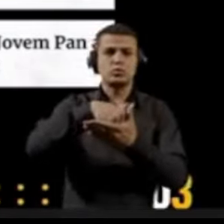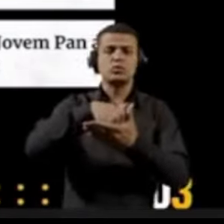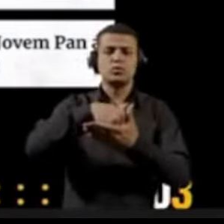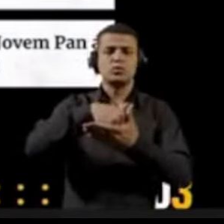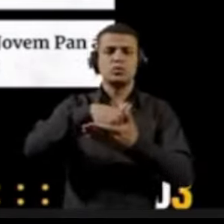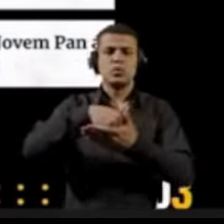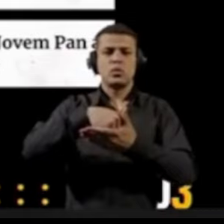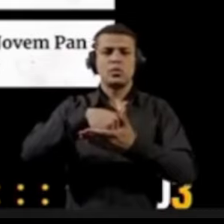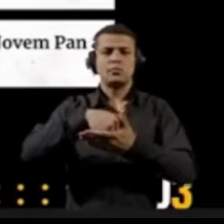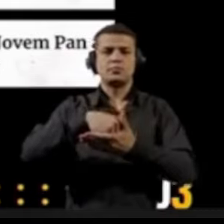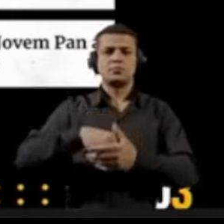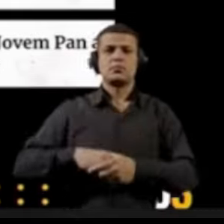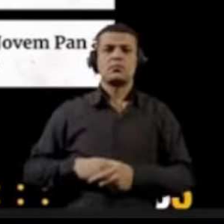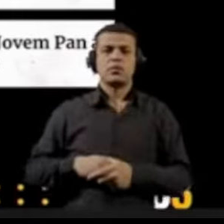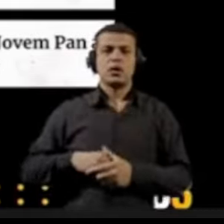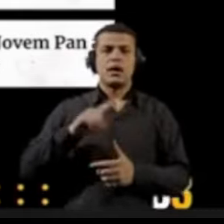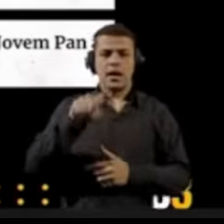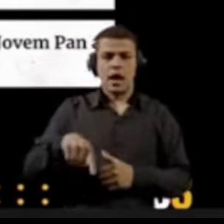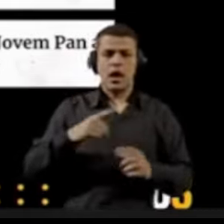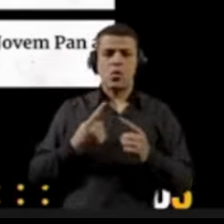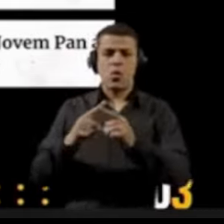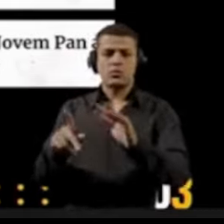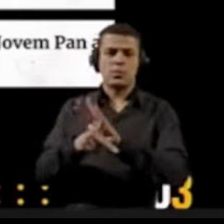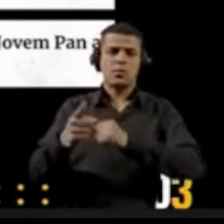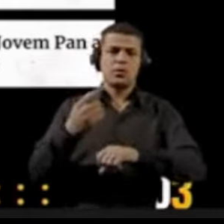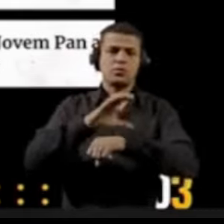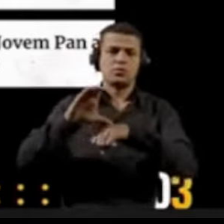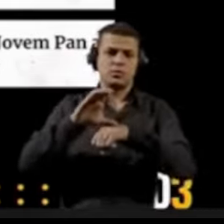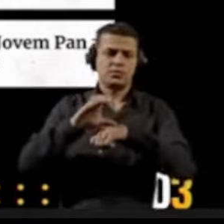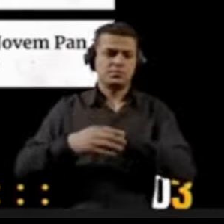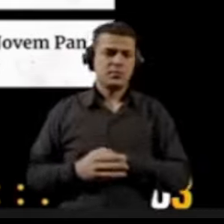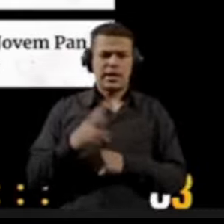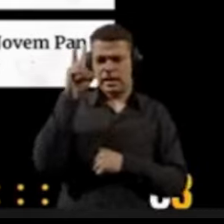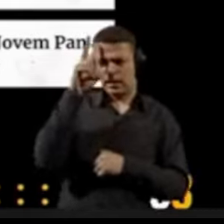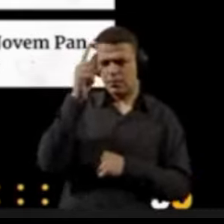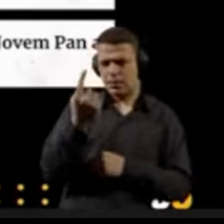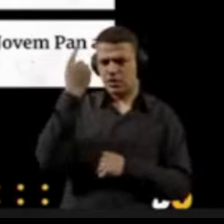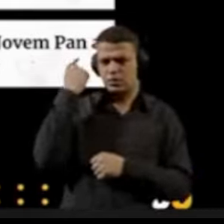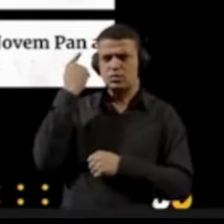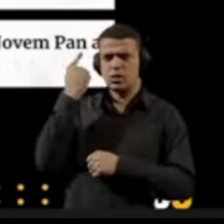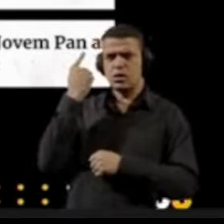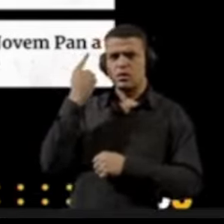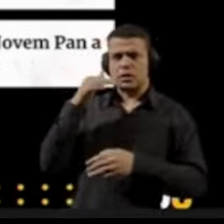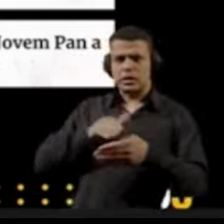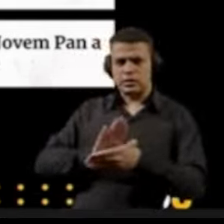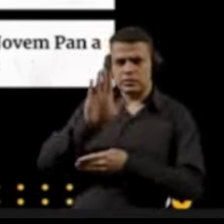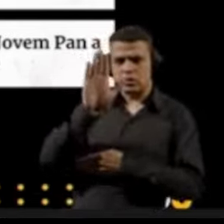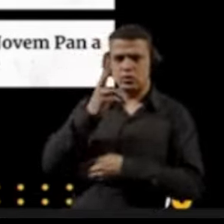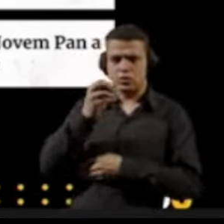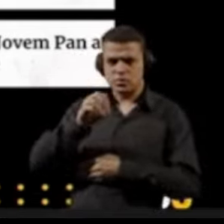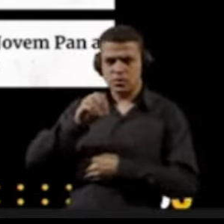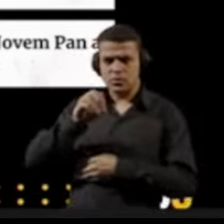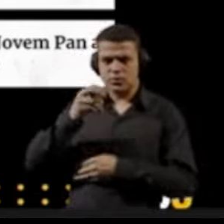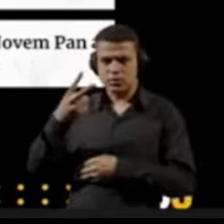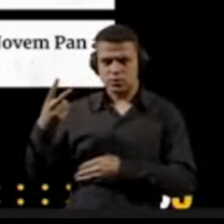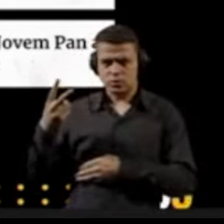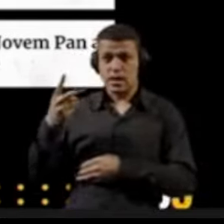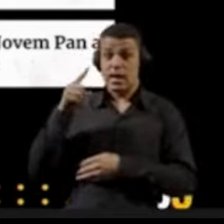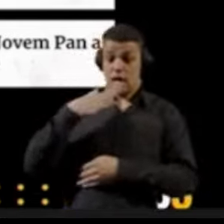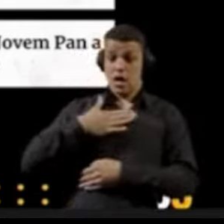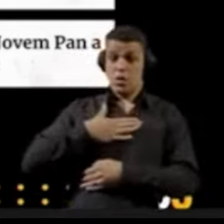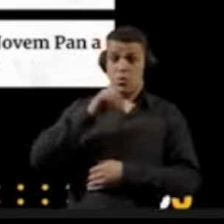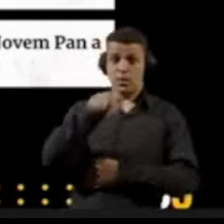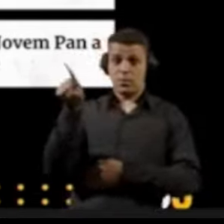que é um acinte à nossa Constituição. E quem não lembra, na eleição de 2022, éramos proibidos.